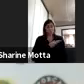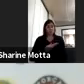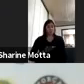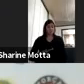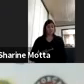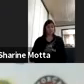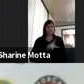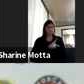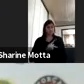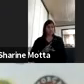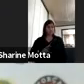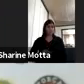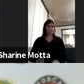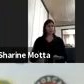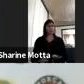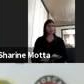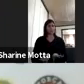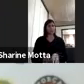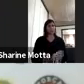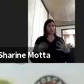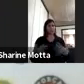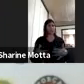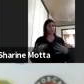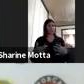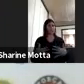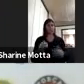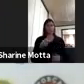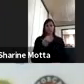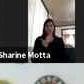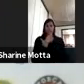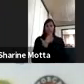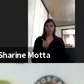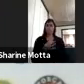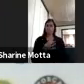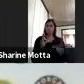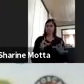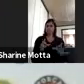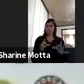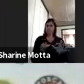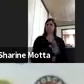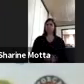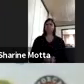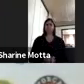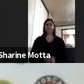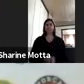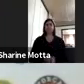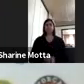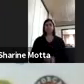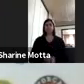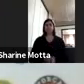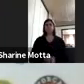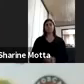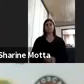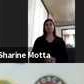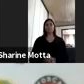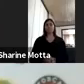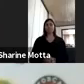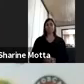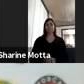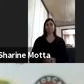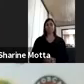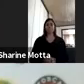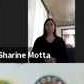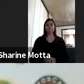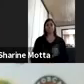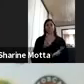Preciso. Absolutamente preciso. É isso mesmo. João, querido, como sempre, é um prazer